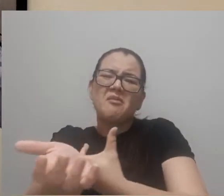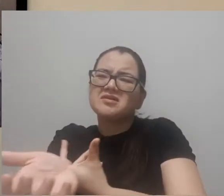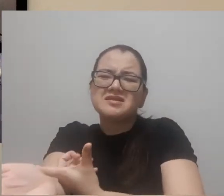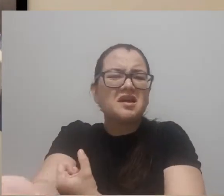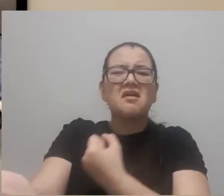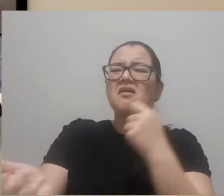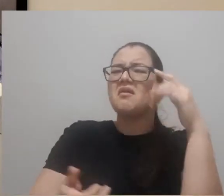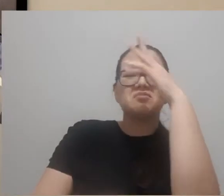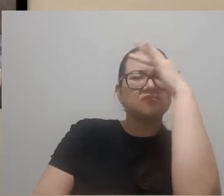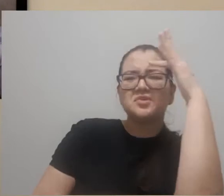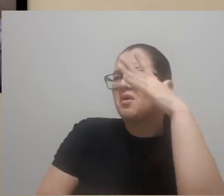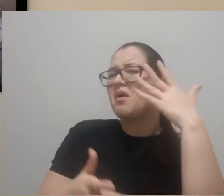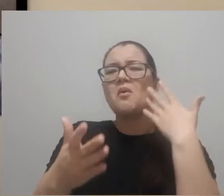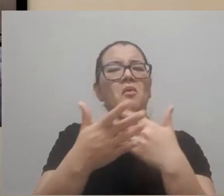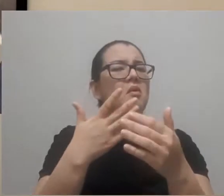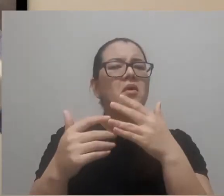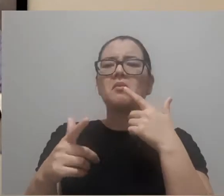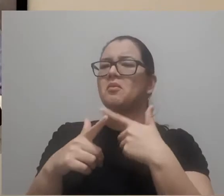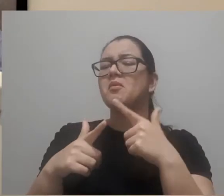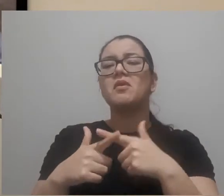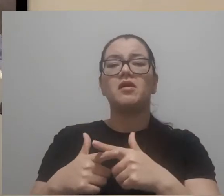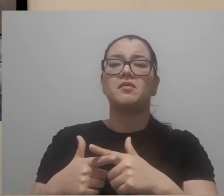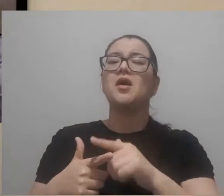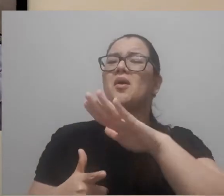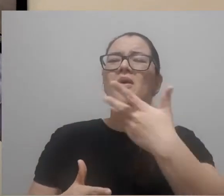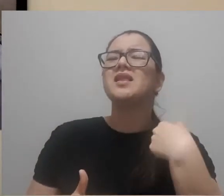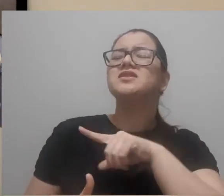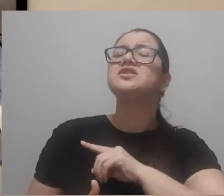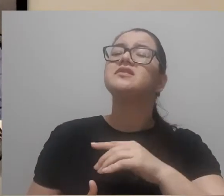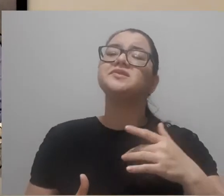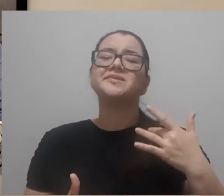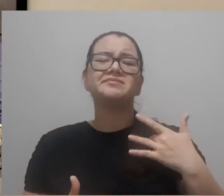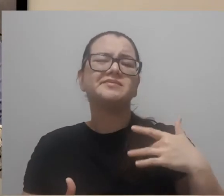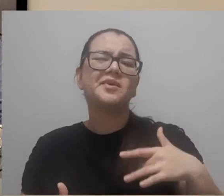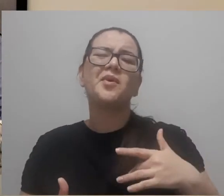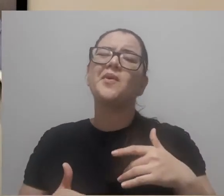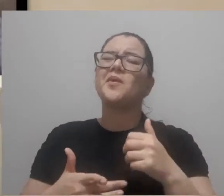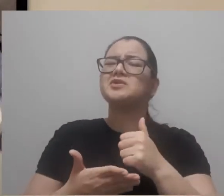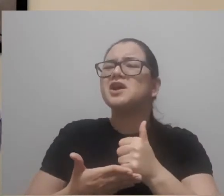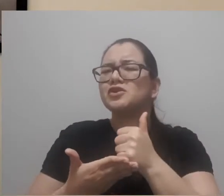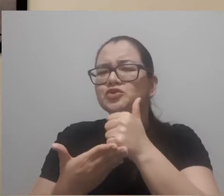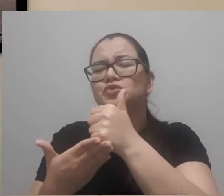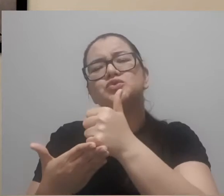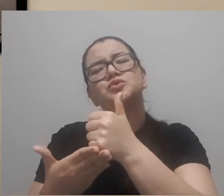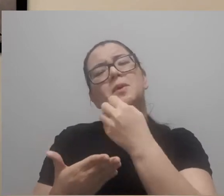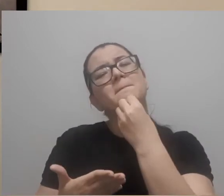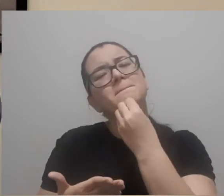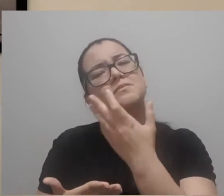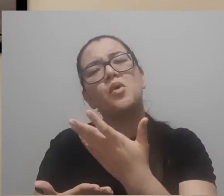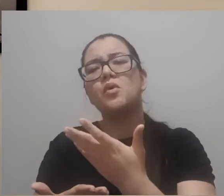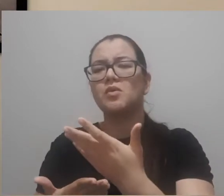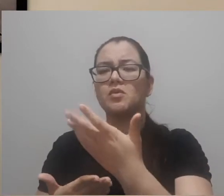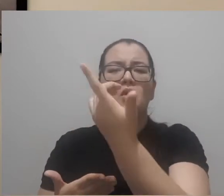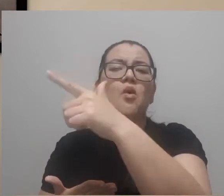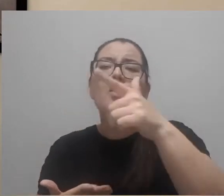somos misericordiosos, quando nós somos compassivos, quando nós agimos com bondade para com as pessoas,